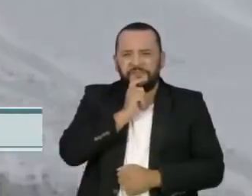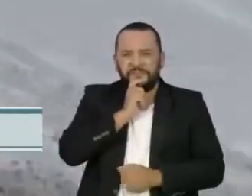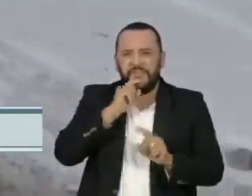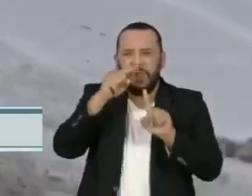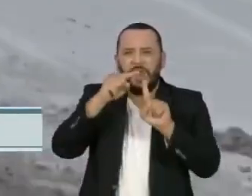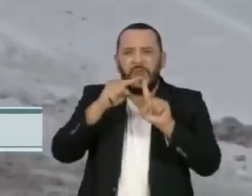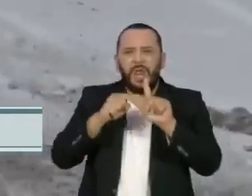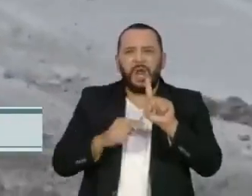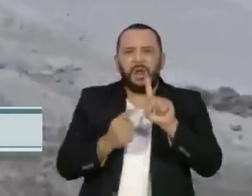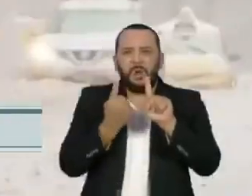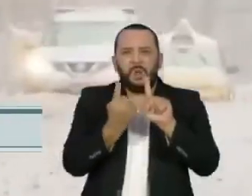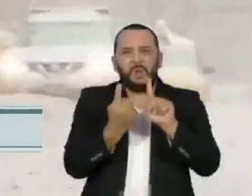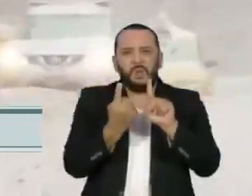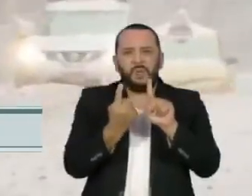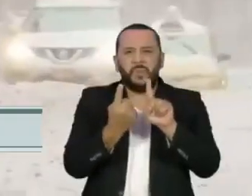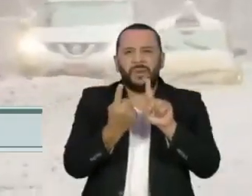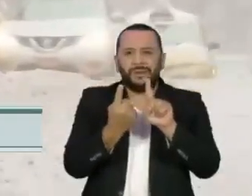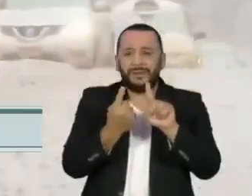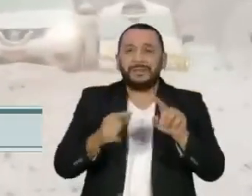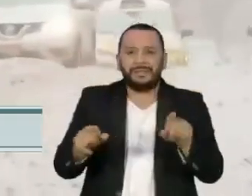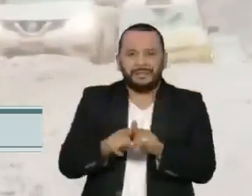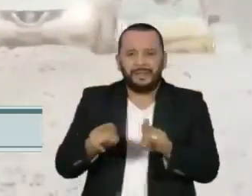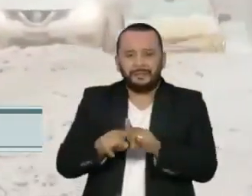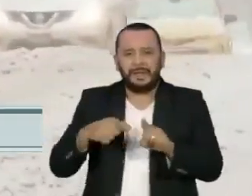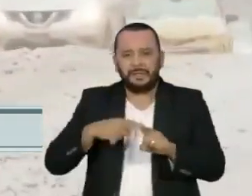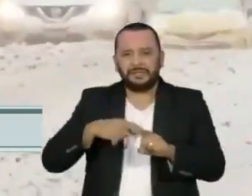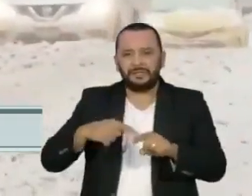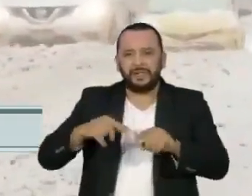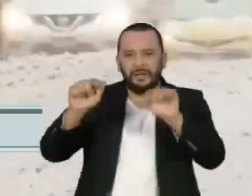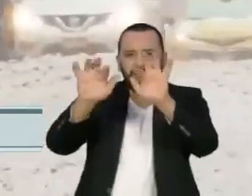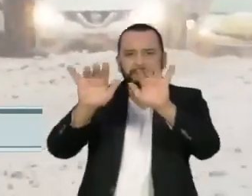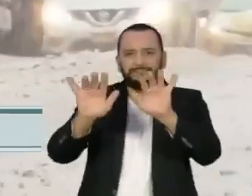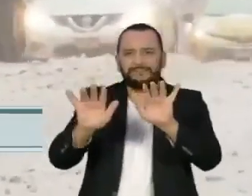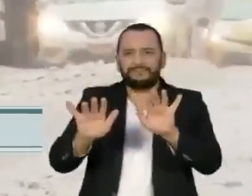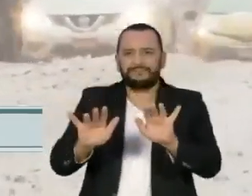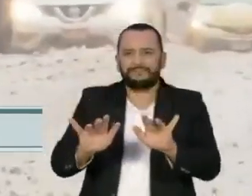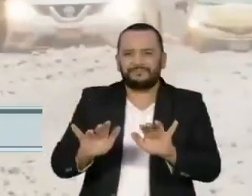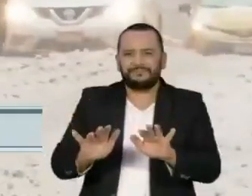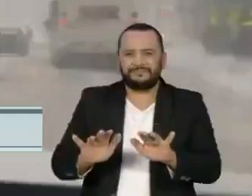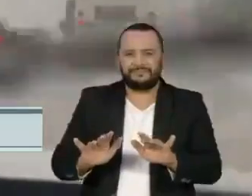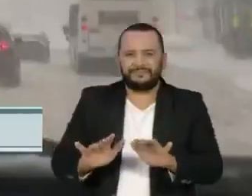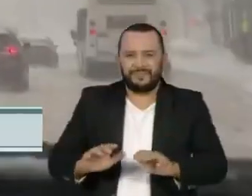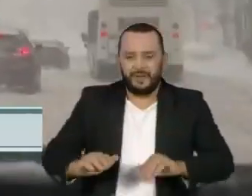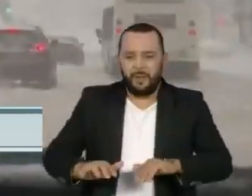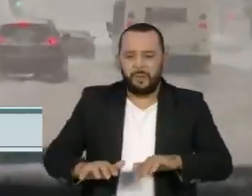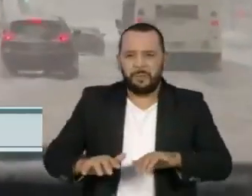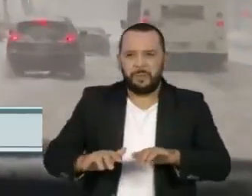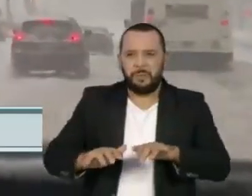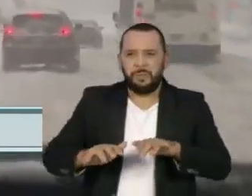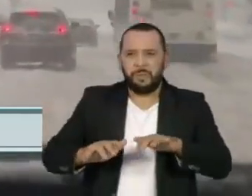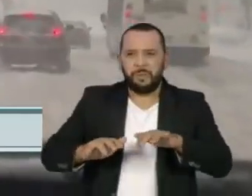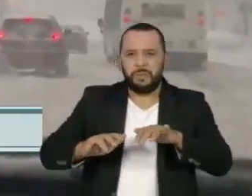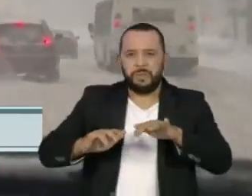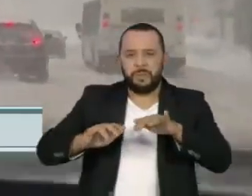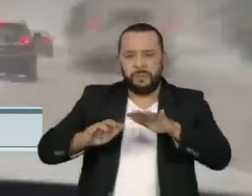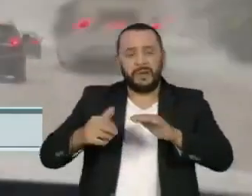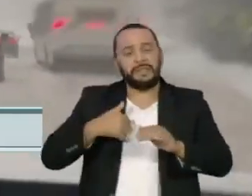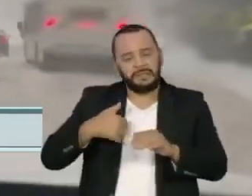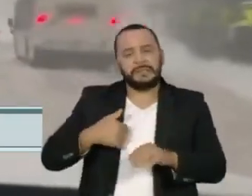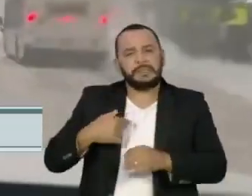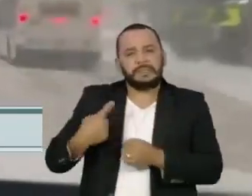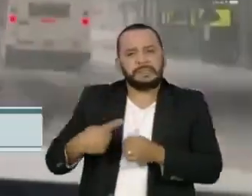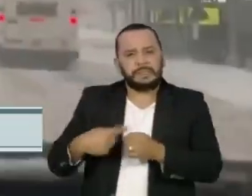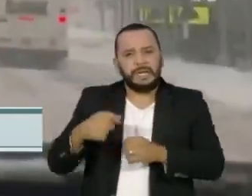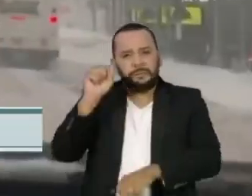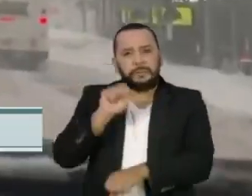1 grau negativo e com uma camada de quase 0,5 metro de neve acumulada, a maior cidade dos Estados Unidos parou. O prefeito de Nova